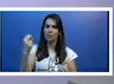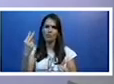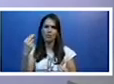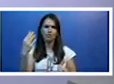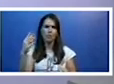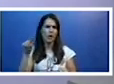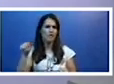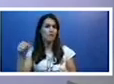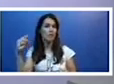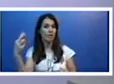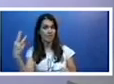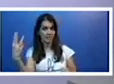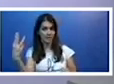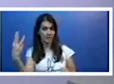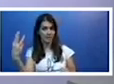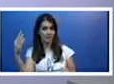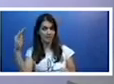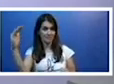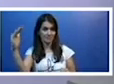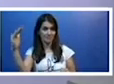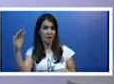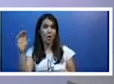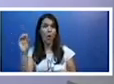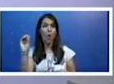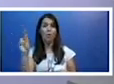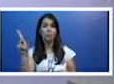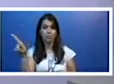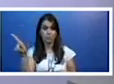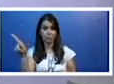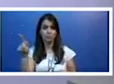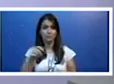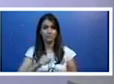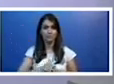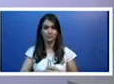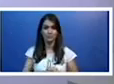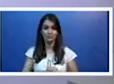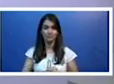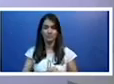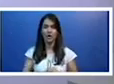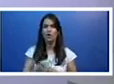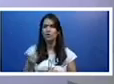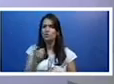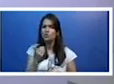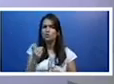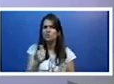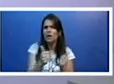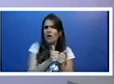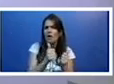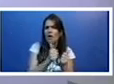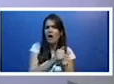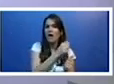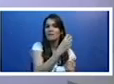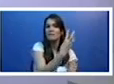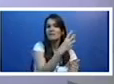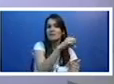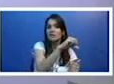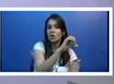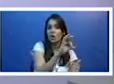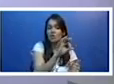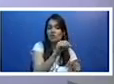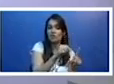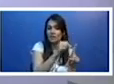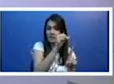39 graus, ele é o cateto oposto. Como o x está encostado no 39 graus, ele é o